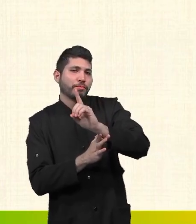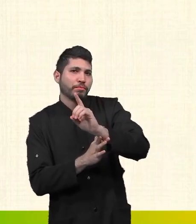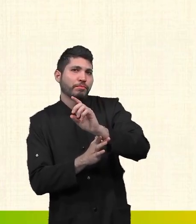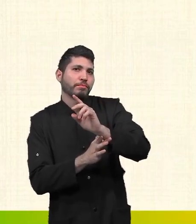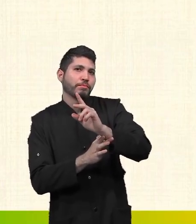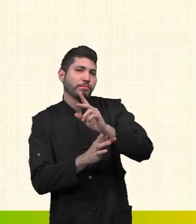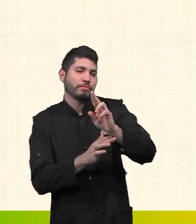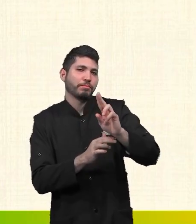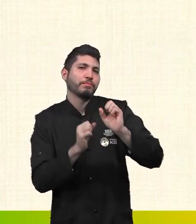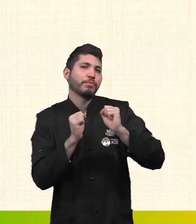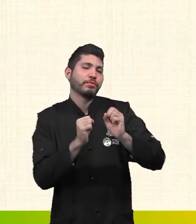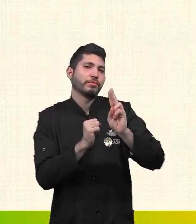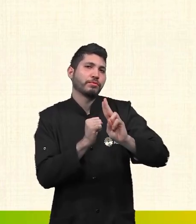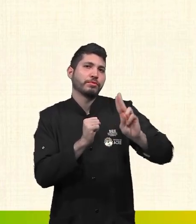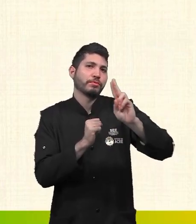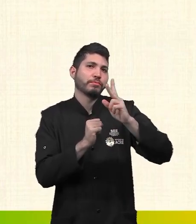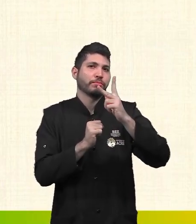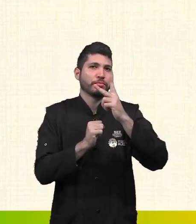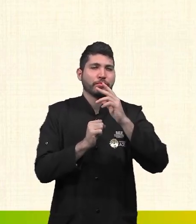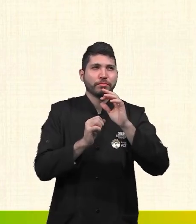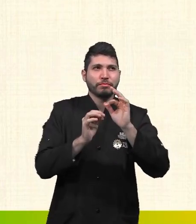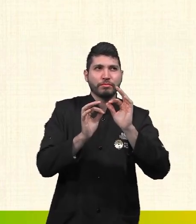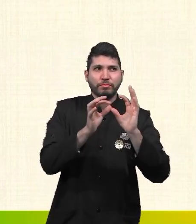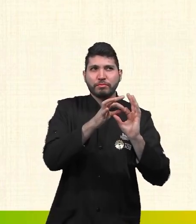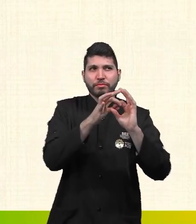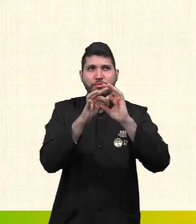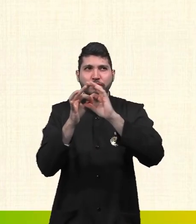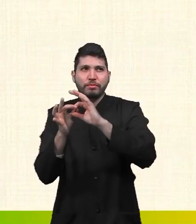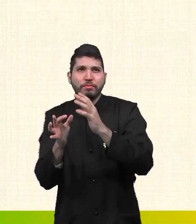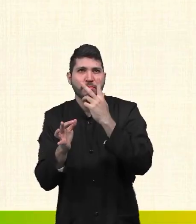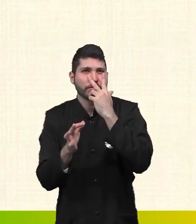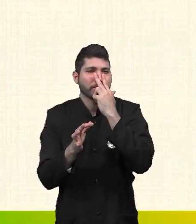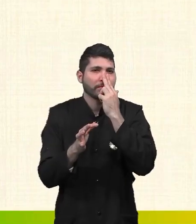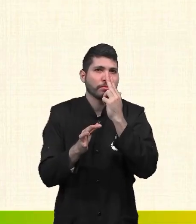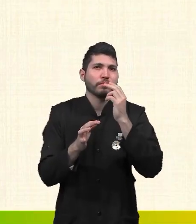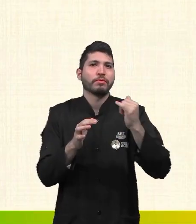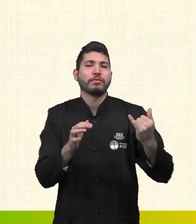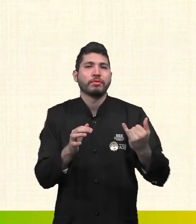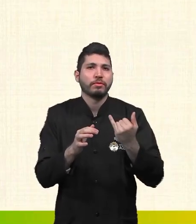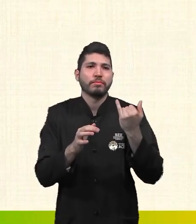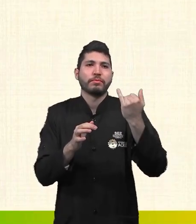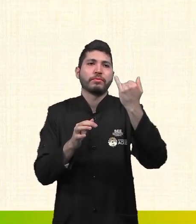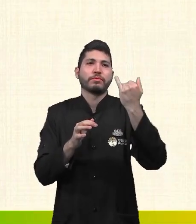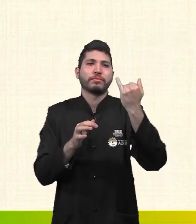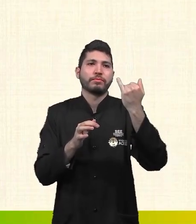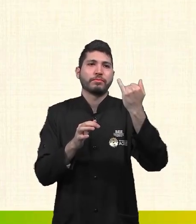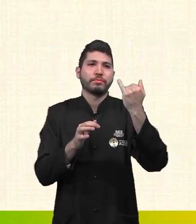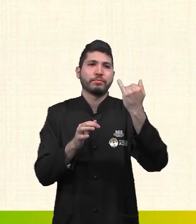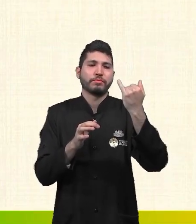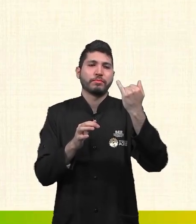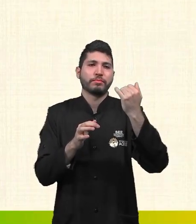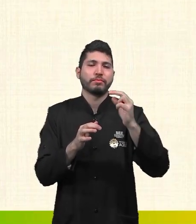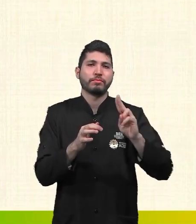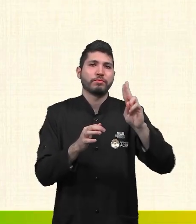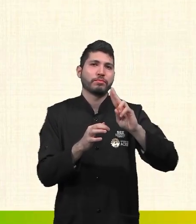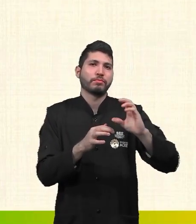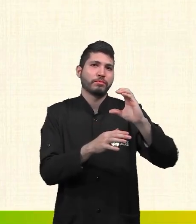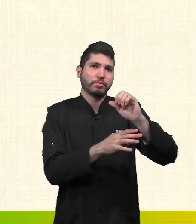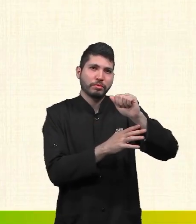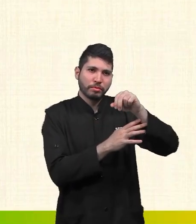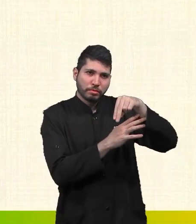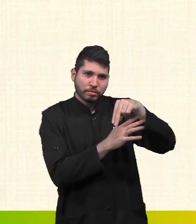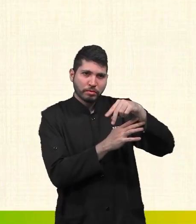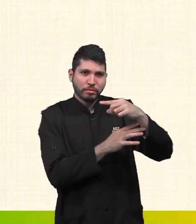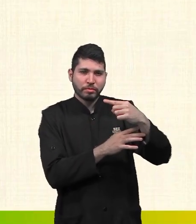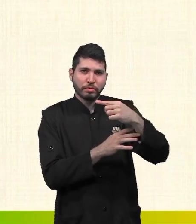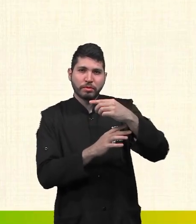indicar permissão ou pedido. No entanto, é importante referir que no uso do can, ele